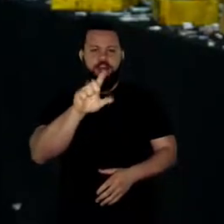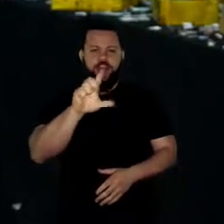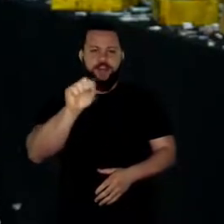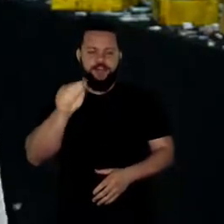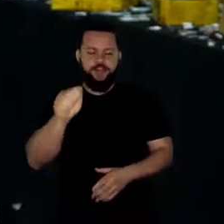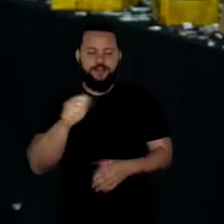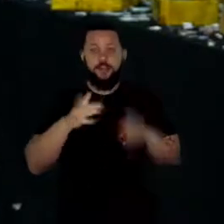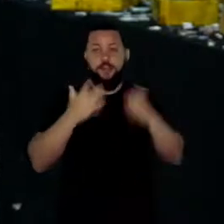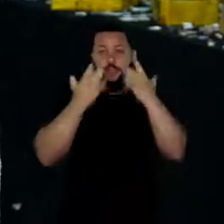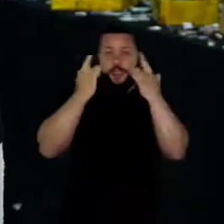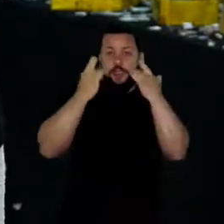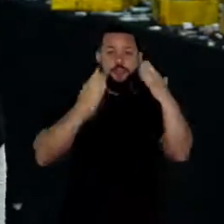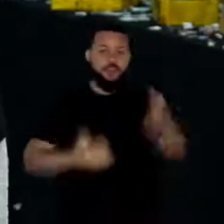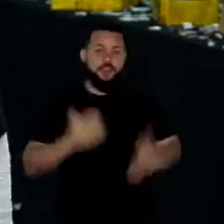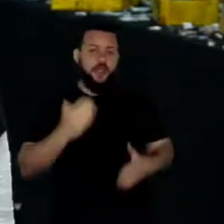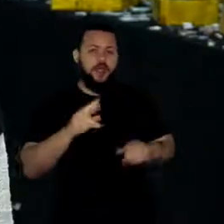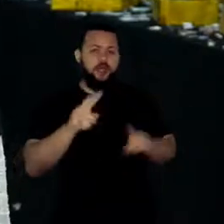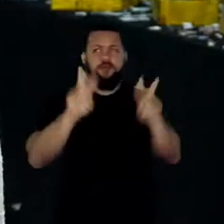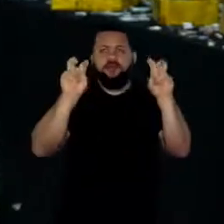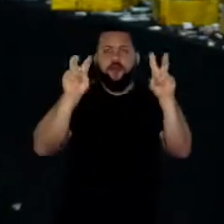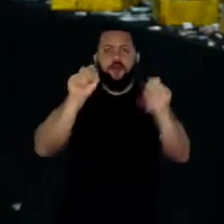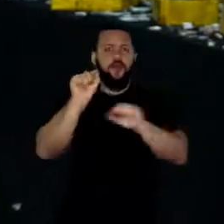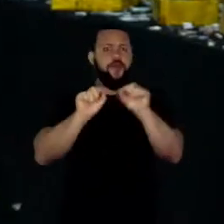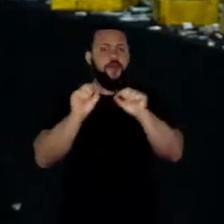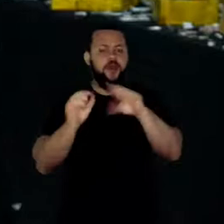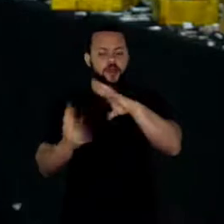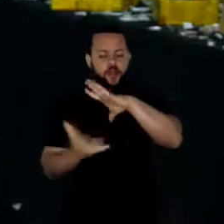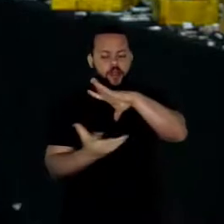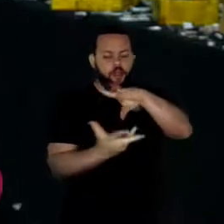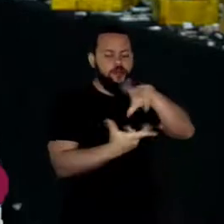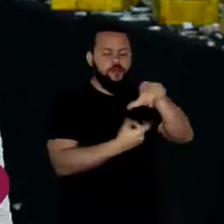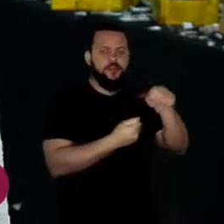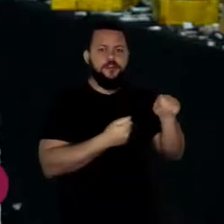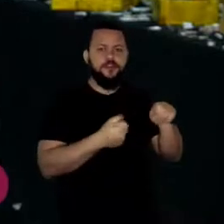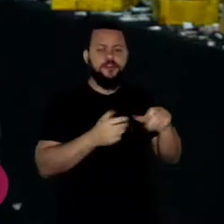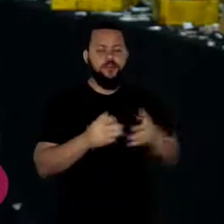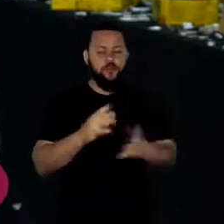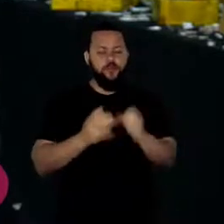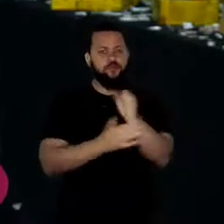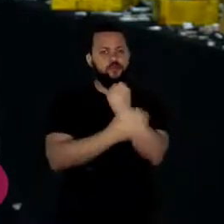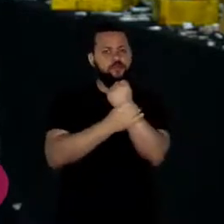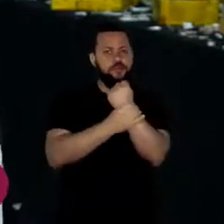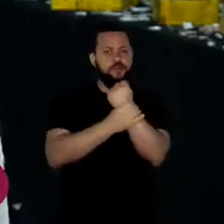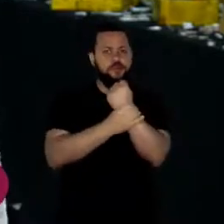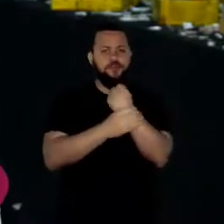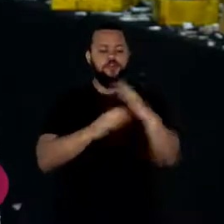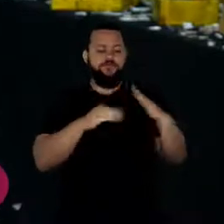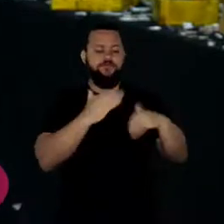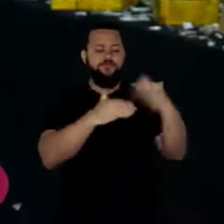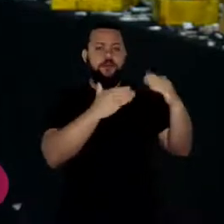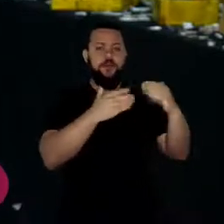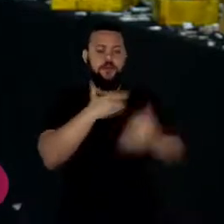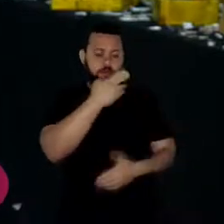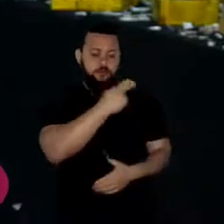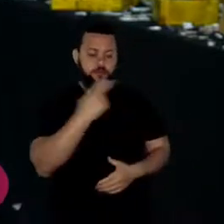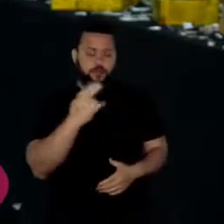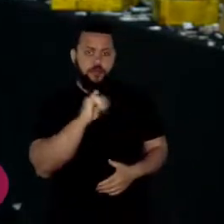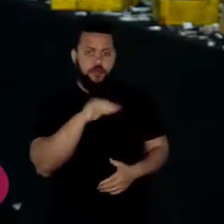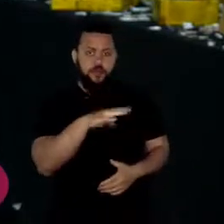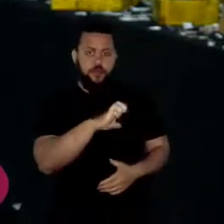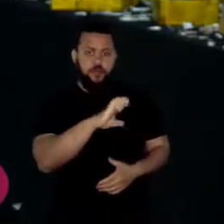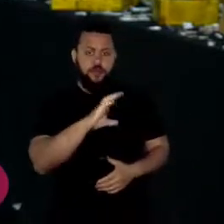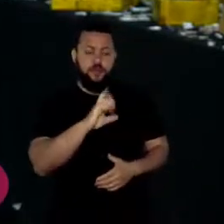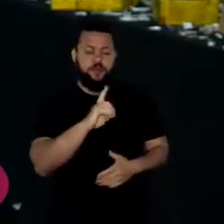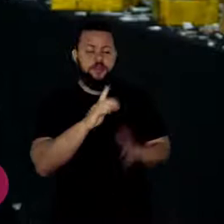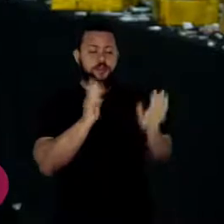tema é A Construção de um Mundo Sustentável. Eu sou Inês C. Gomes, da Trágica Companhia de Arte, estou